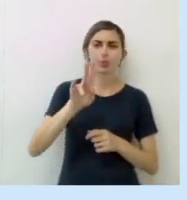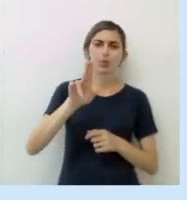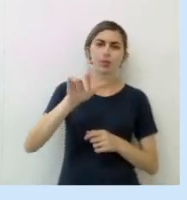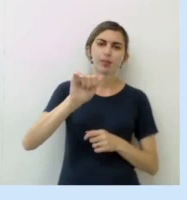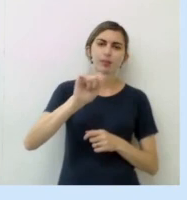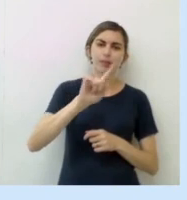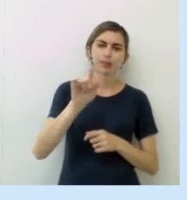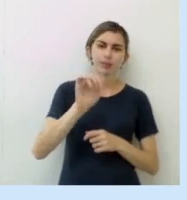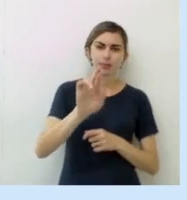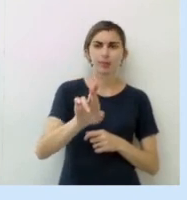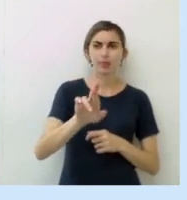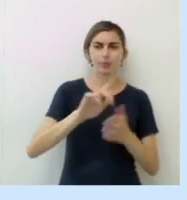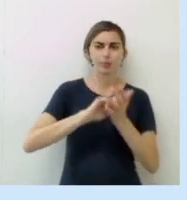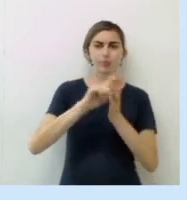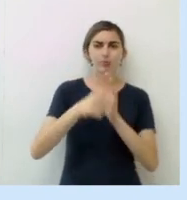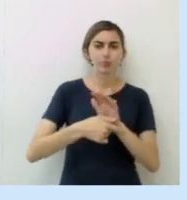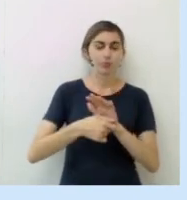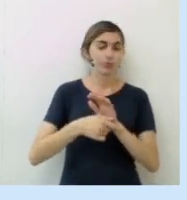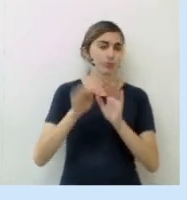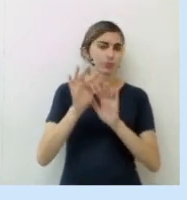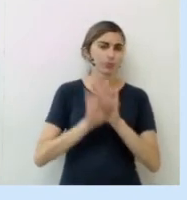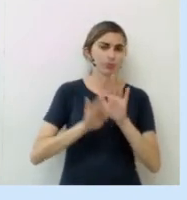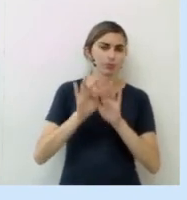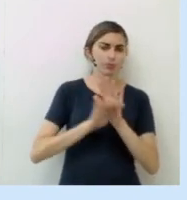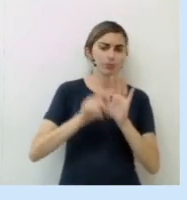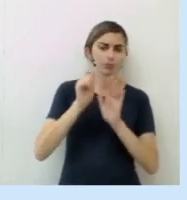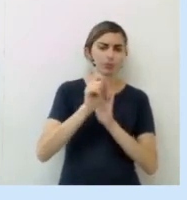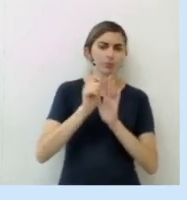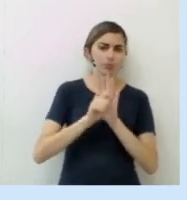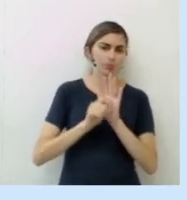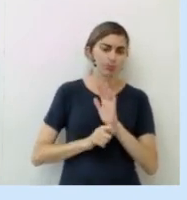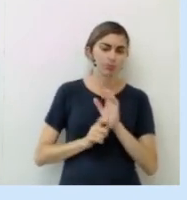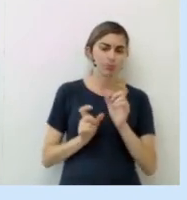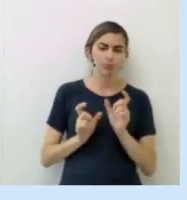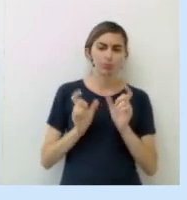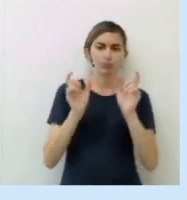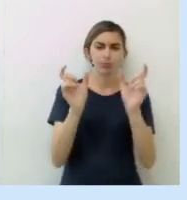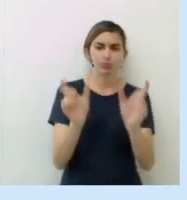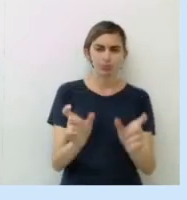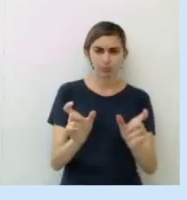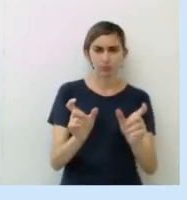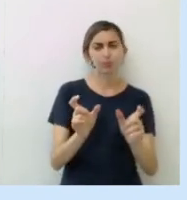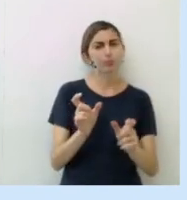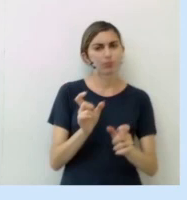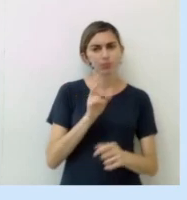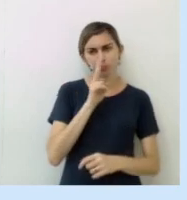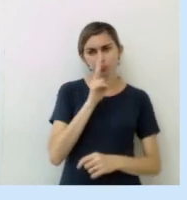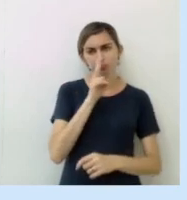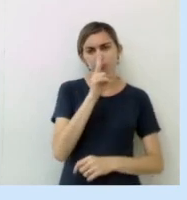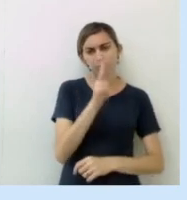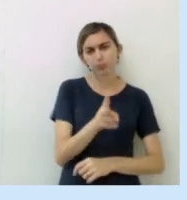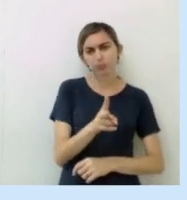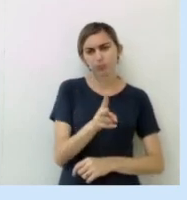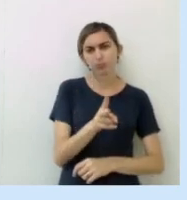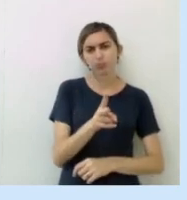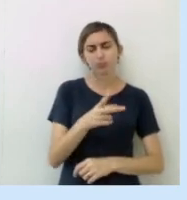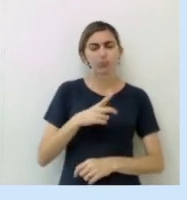literários, o gênero literário. Retextualizar, essa palavra aqui, uma palavra forte, é um